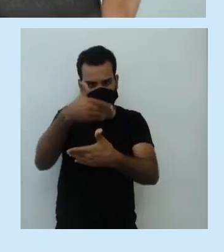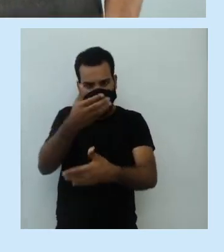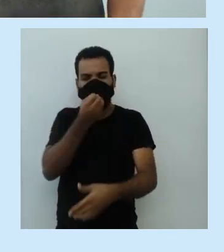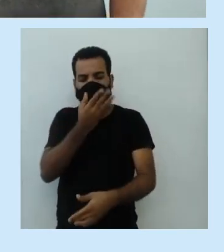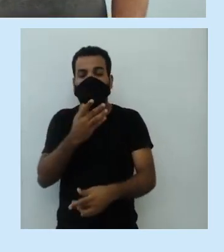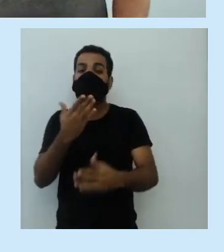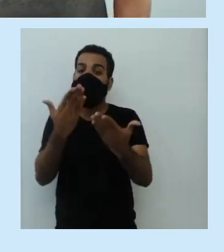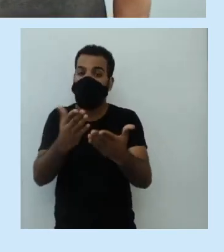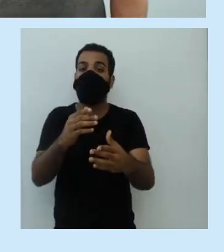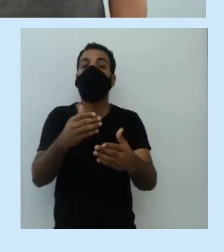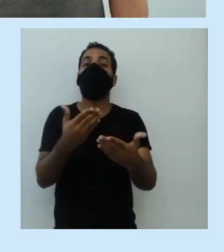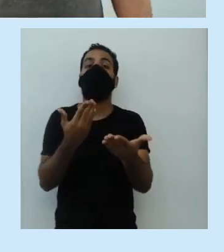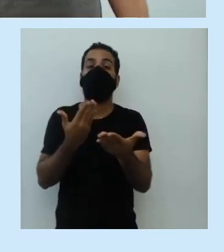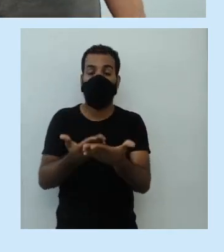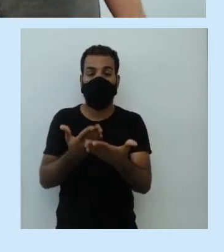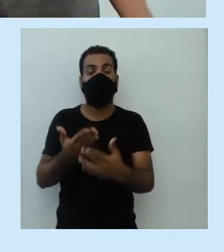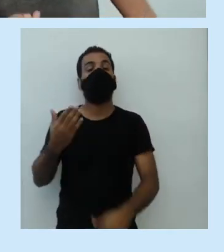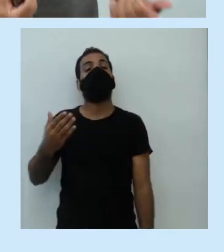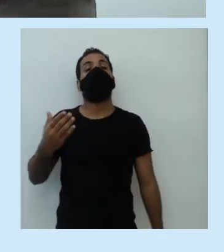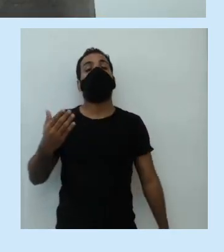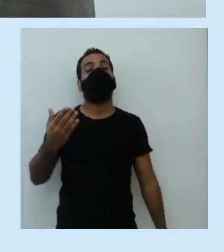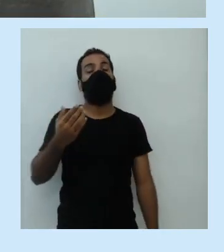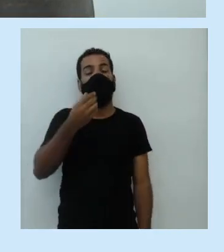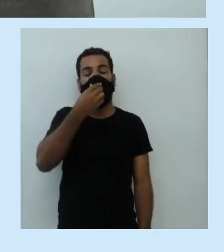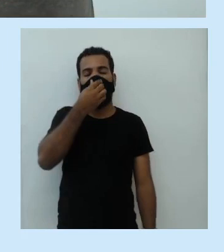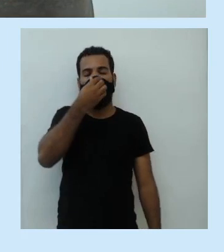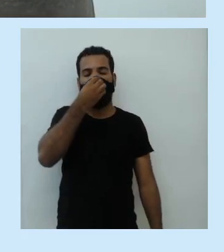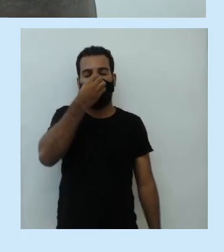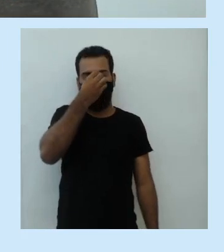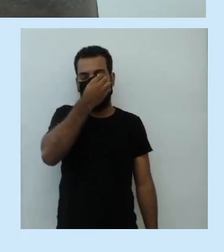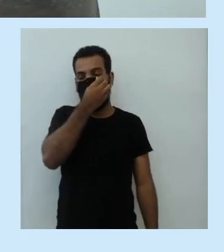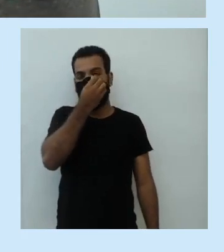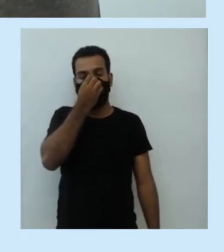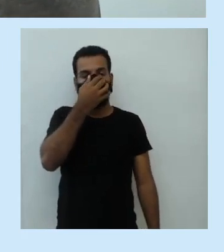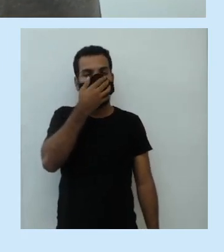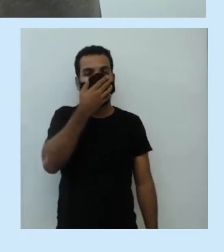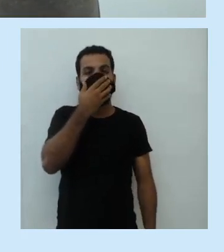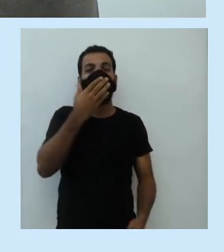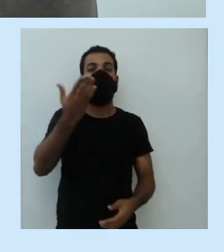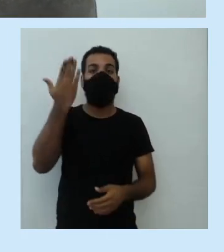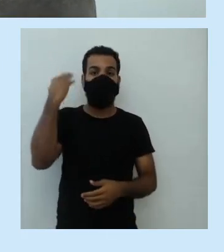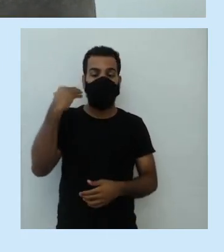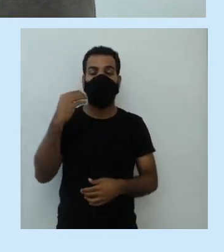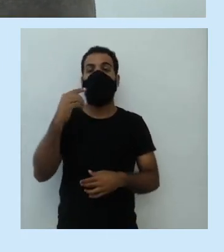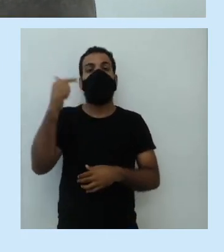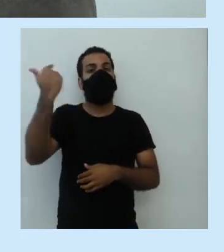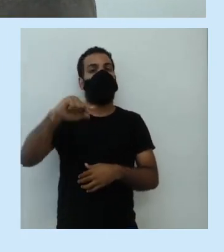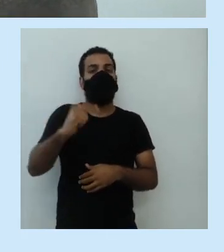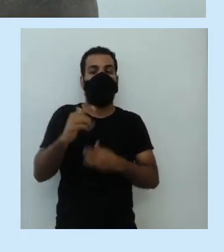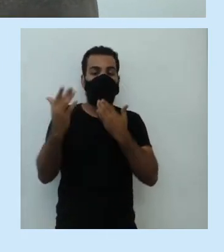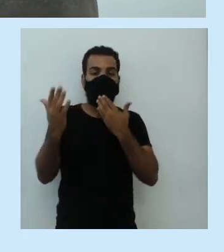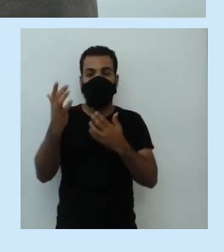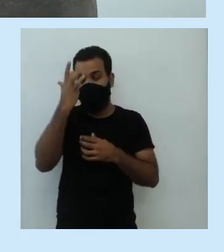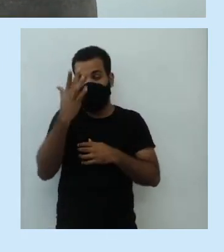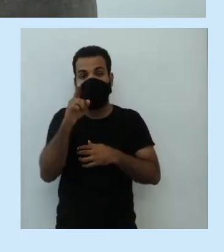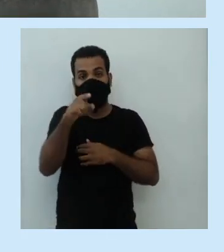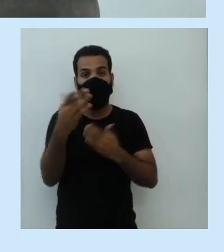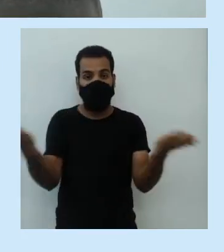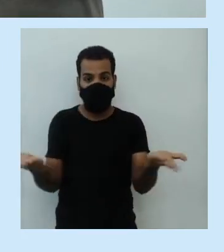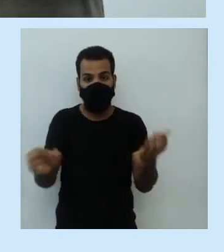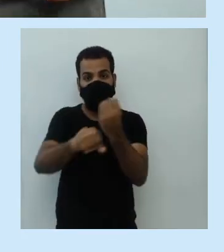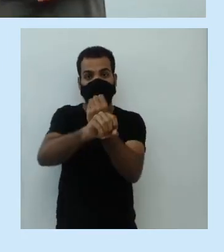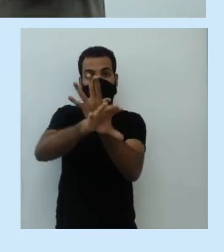uma facilidade que antes eu, na minha adolescência, não tinha. Vocês têm educação à distância,